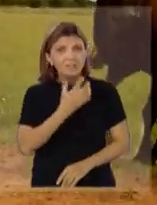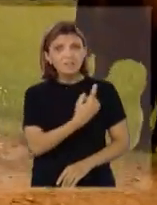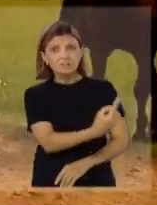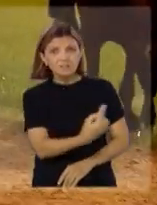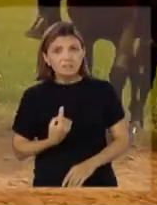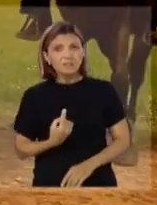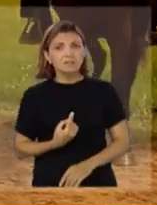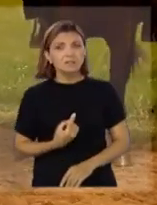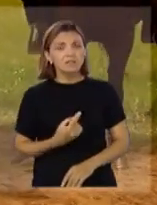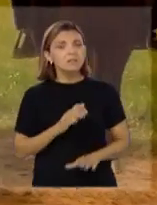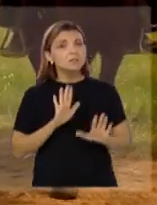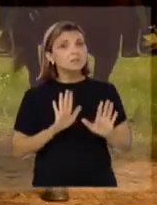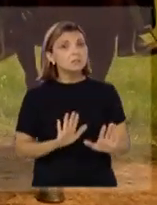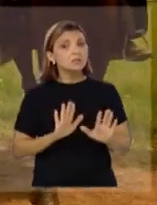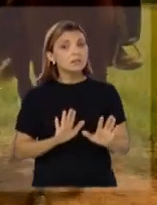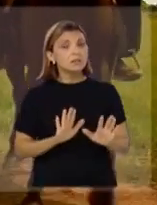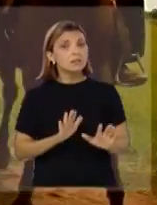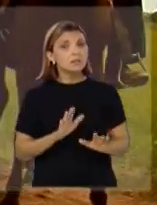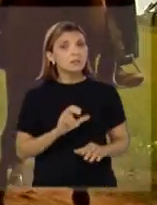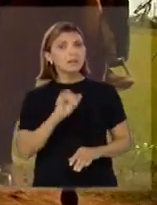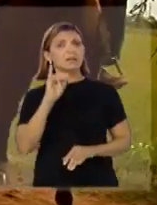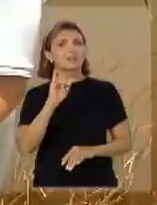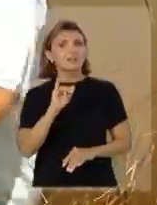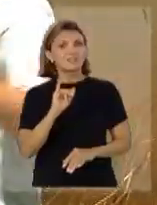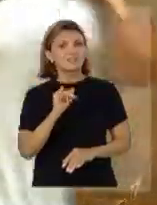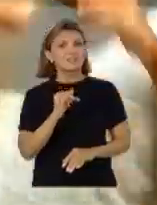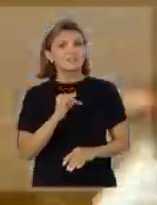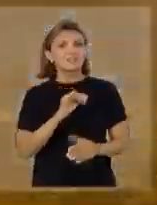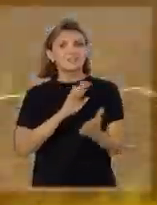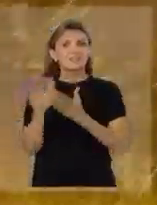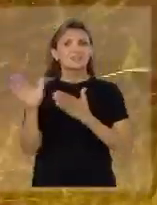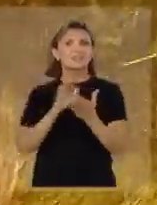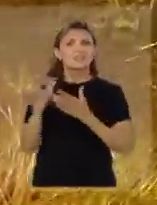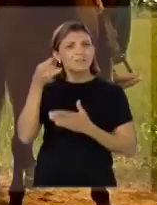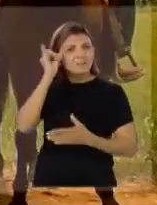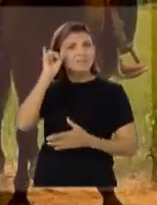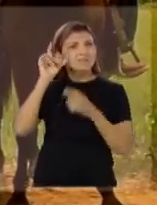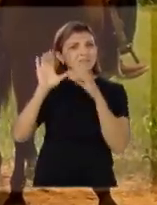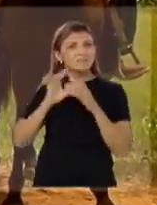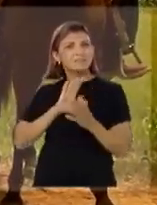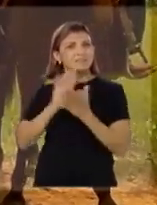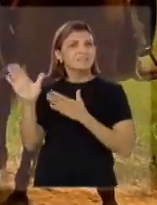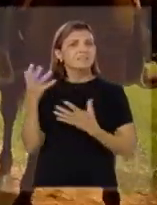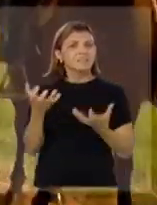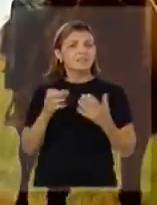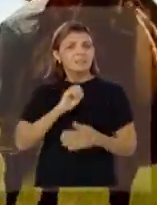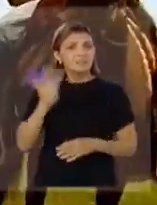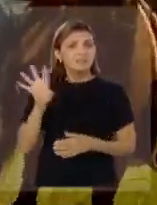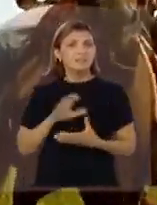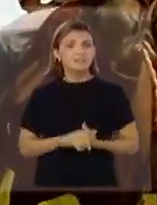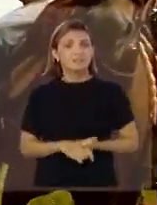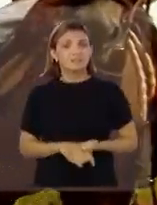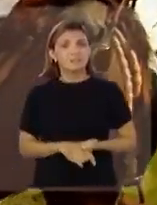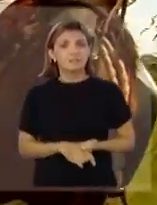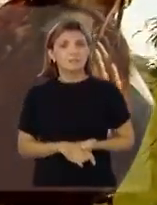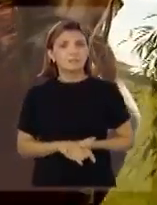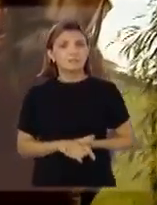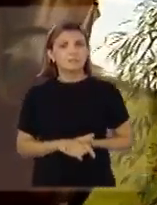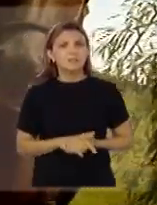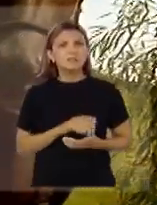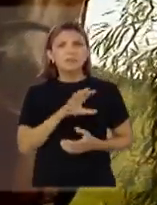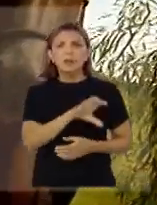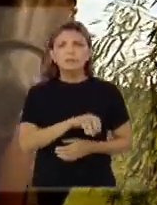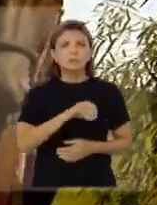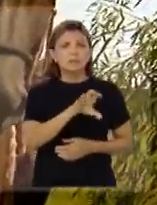Meu Deus do céu, é sério, sai daí. Thiago, vai saindo devagar. Ai, gente, eu quero voltar pra fazenda. Tá tudo bem, pronto, já quero ir pra